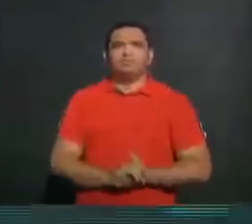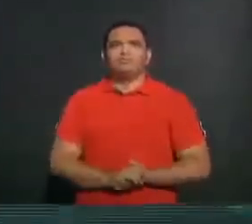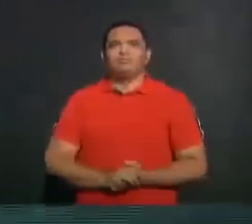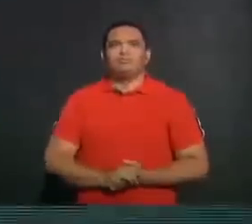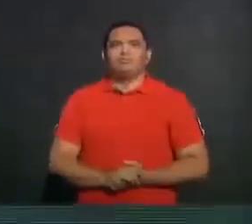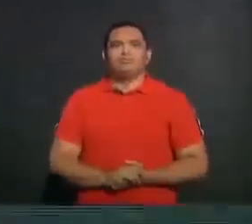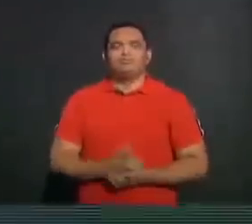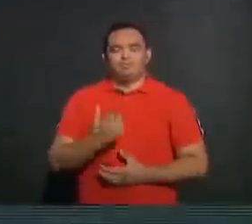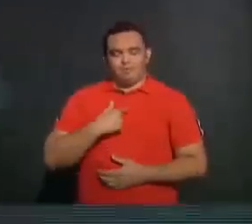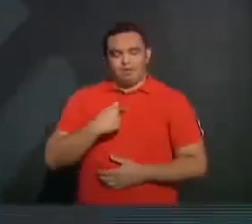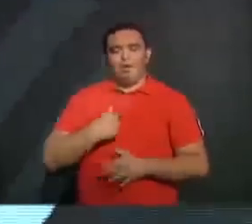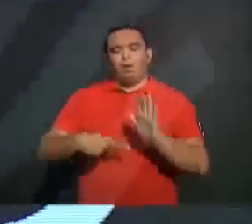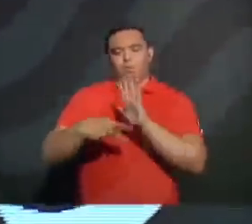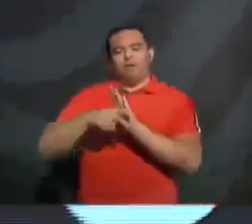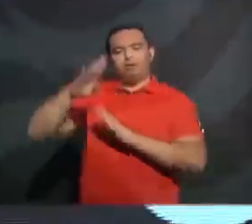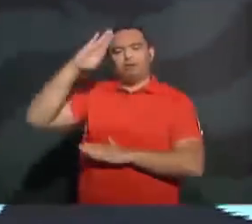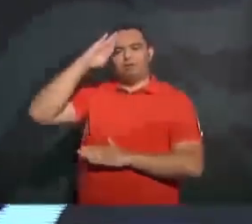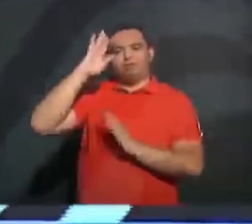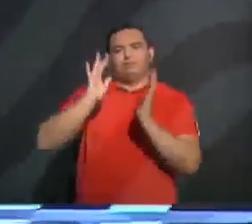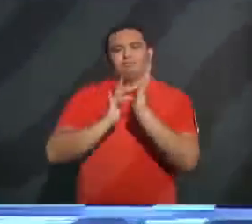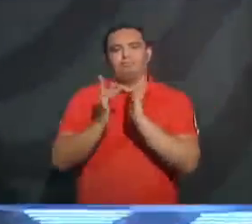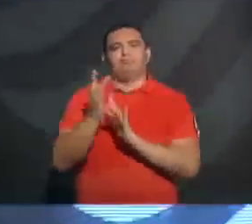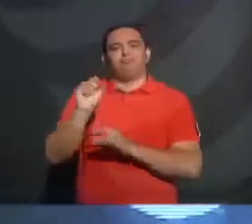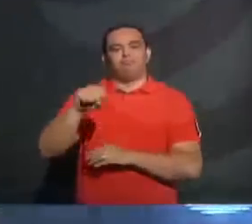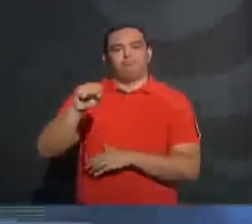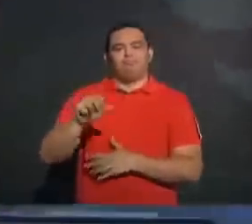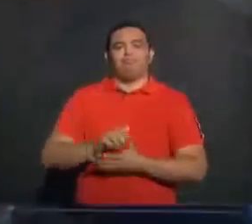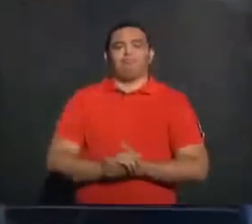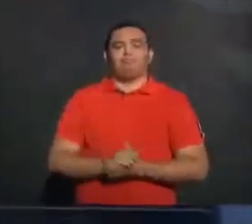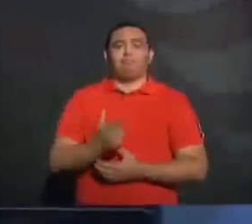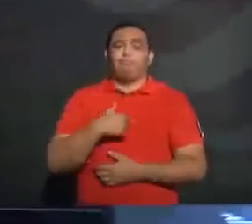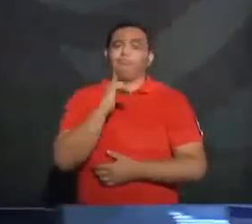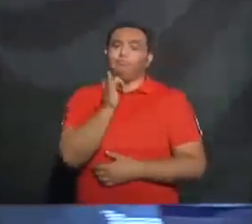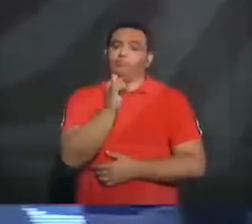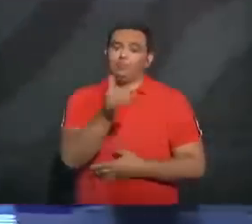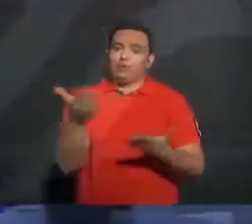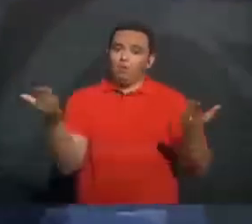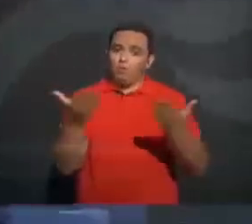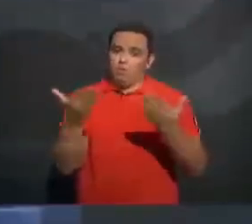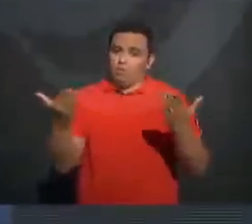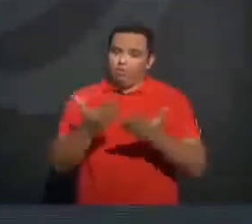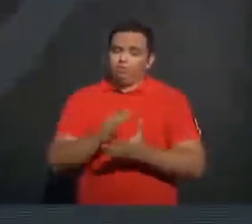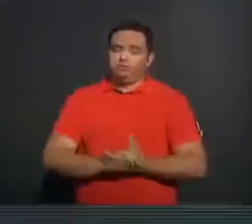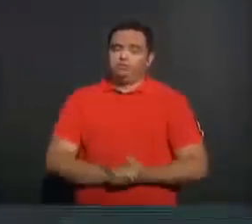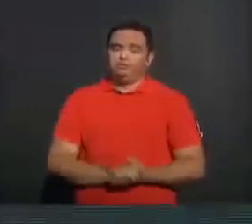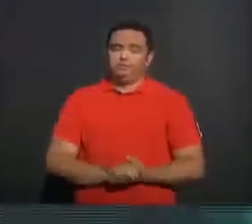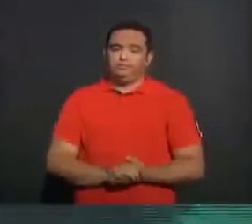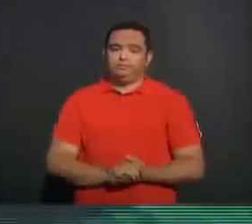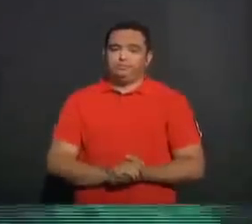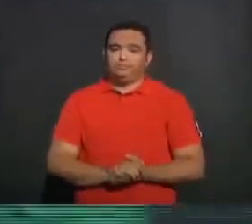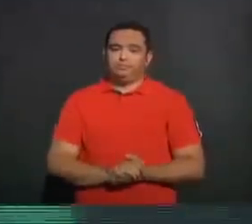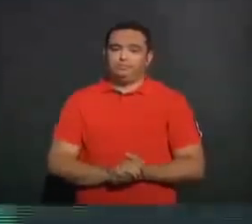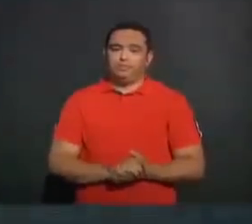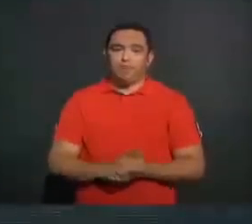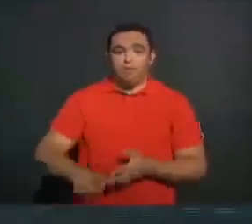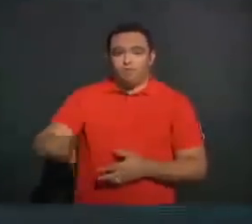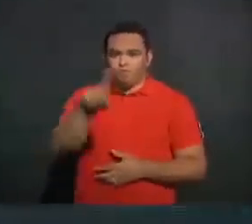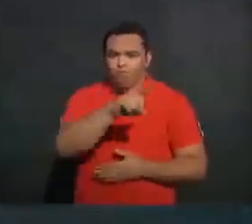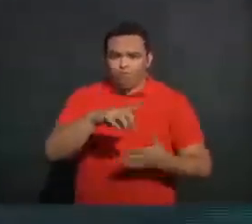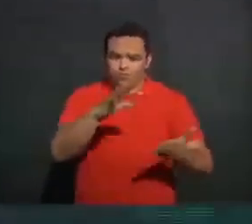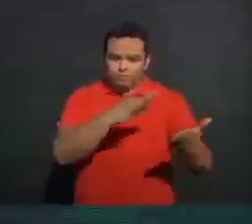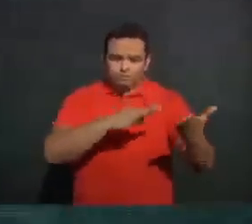Eu pertenço ao exército dele. E eu quero falar sobre isso com você hoje, Quando você se alista, quando